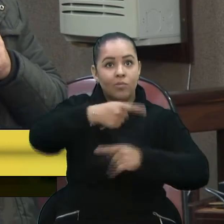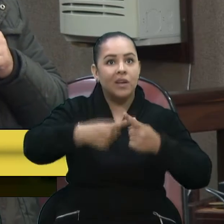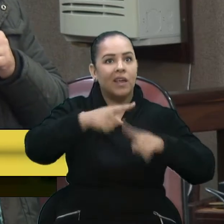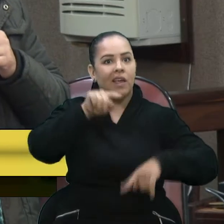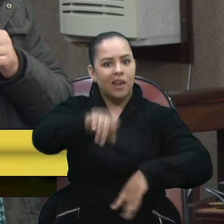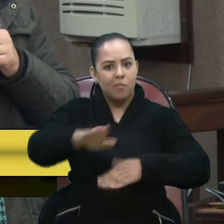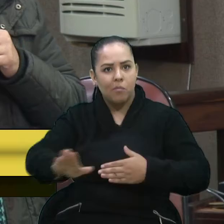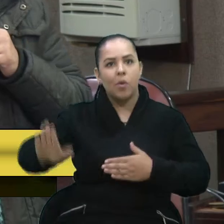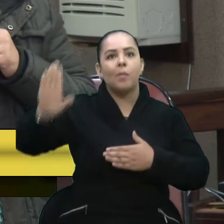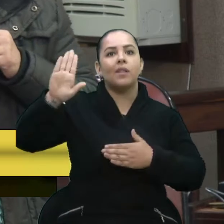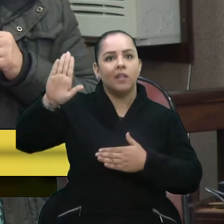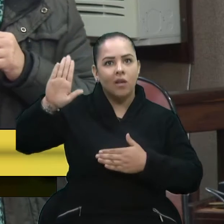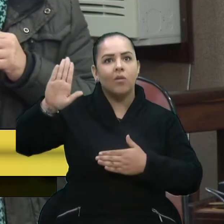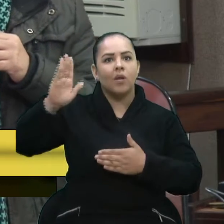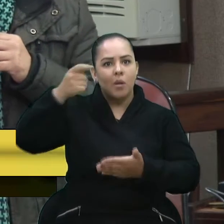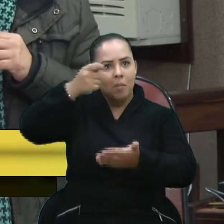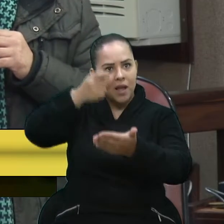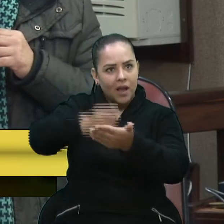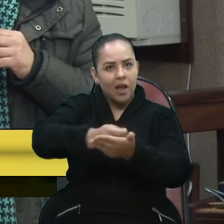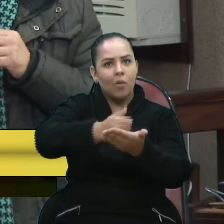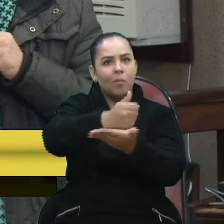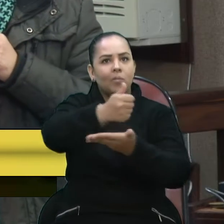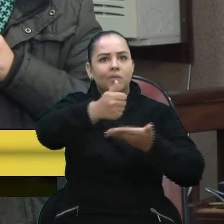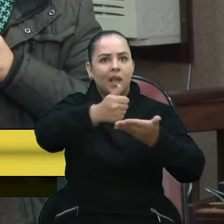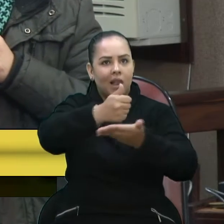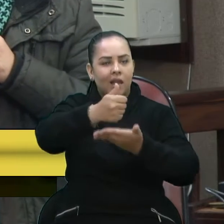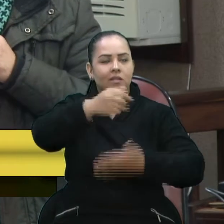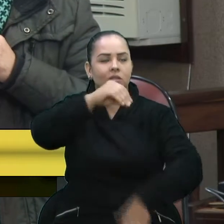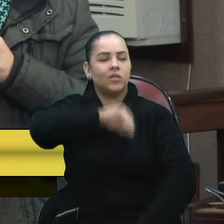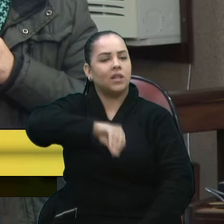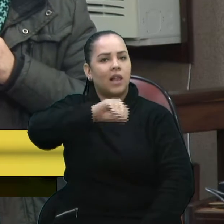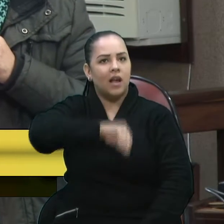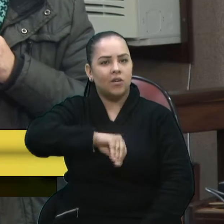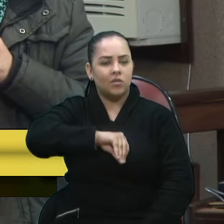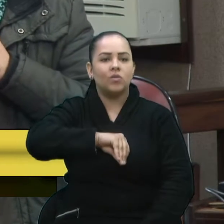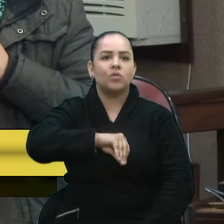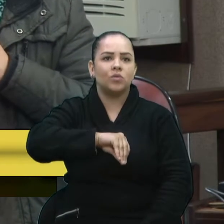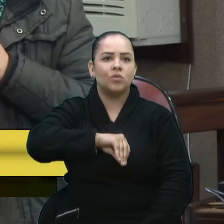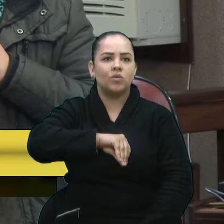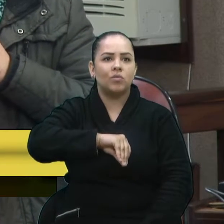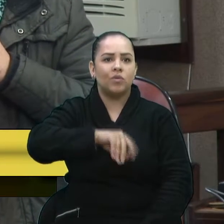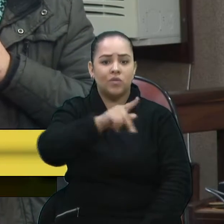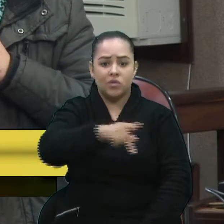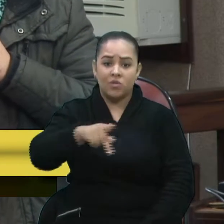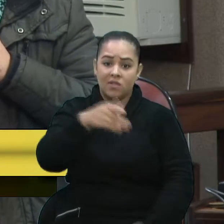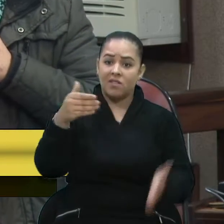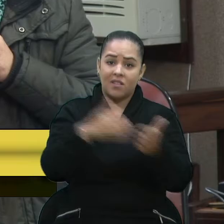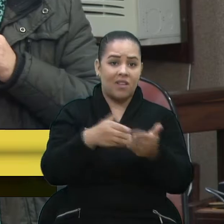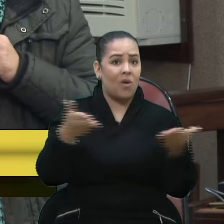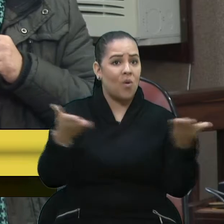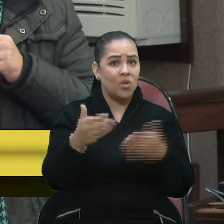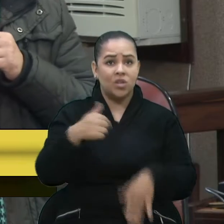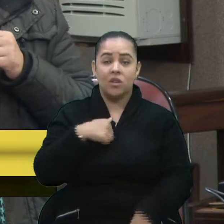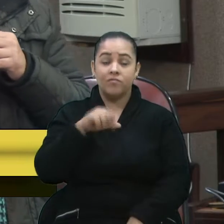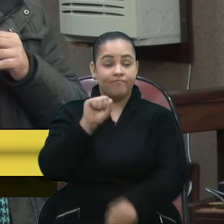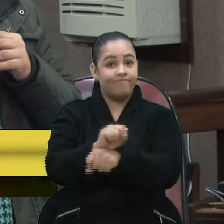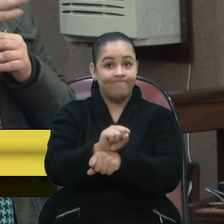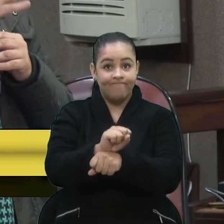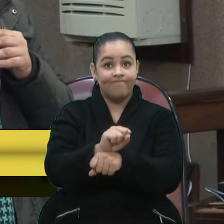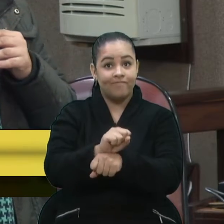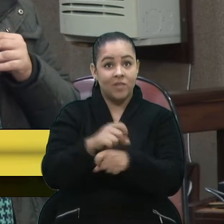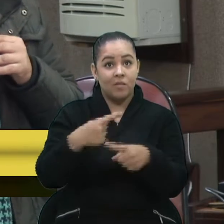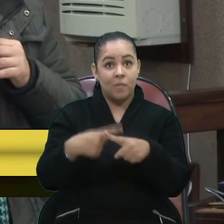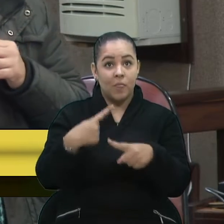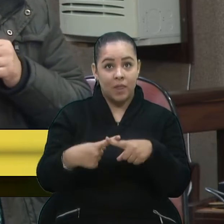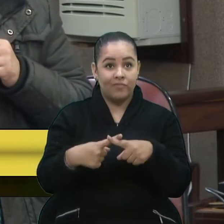dele que ele iria pagar o piso nacional dos professores quando ele foi governador. Até hoje eu estou esperando o piso. Daí por isso que o Sartori acho que disse, o piso